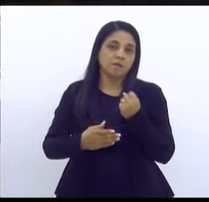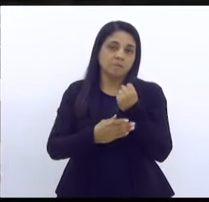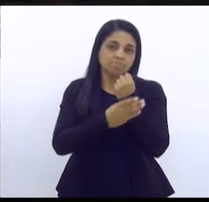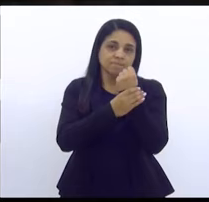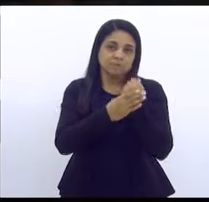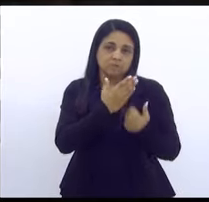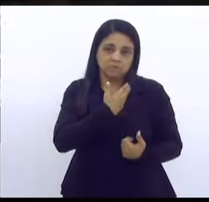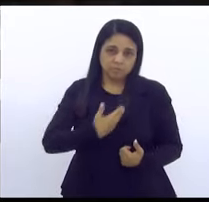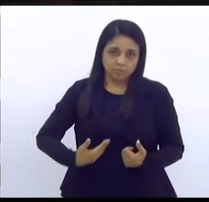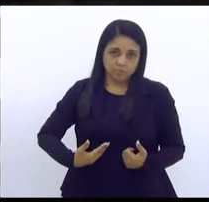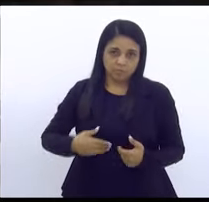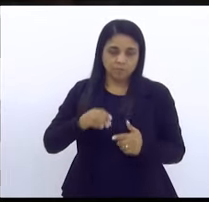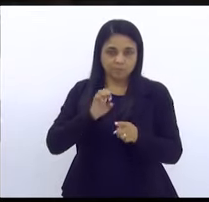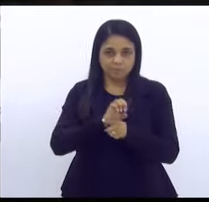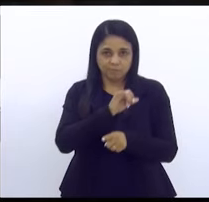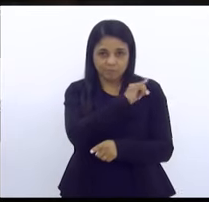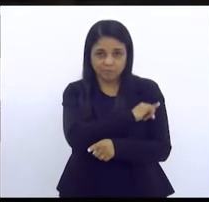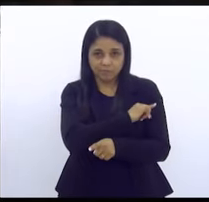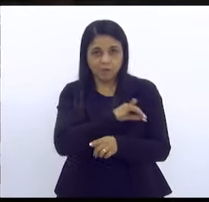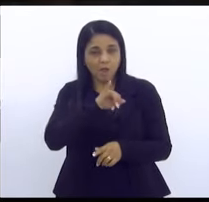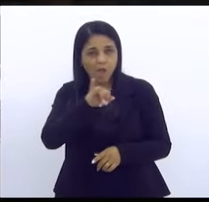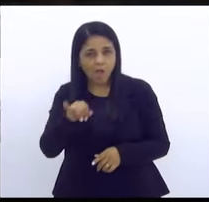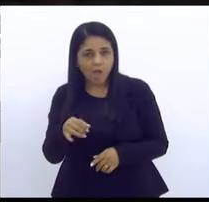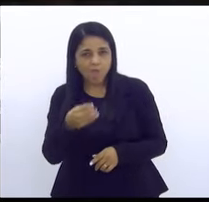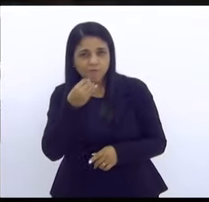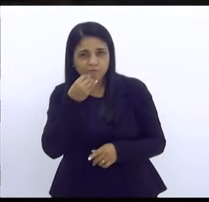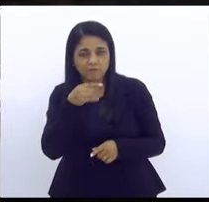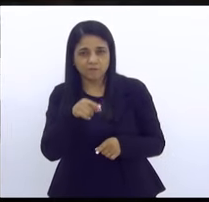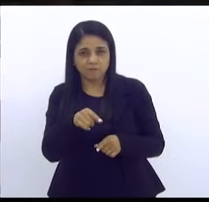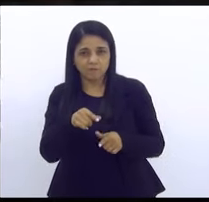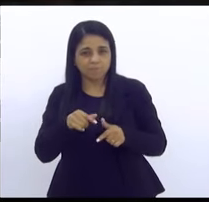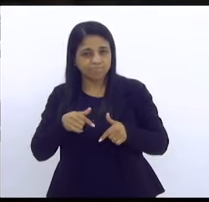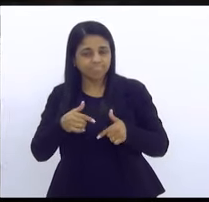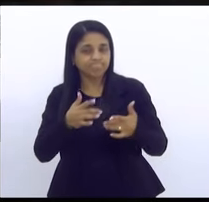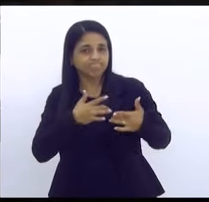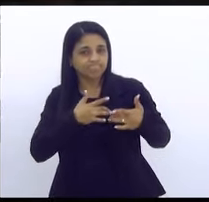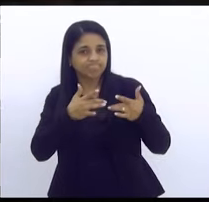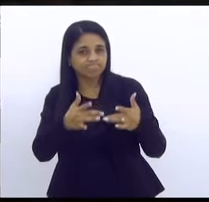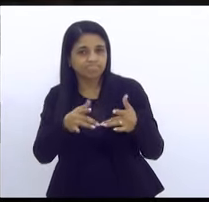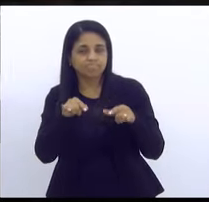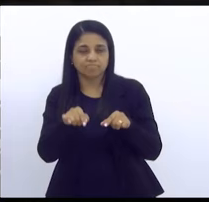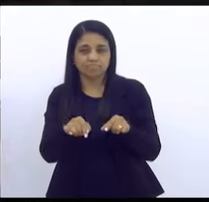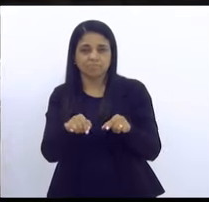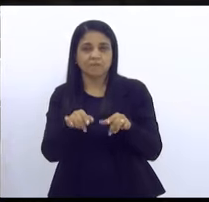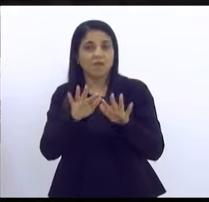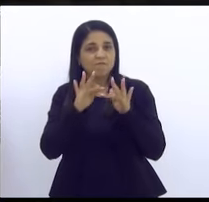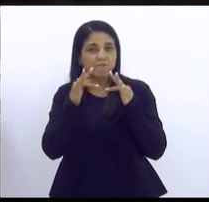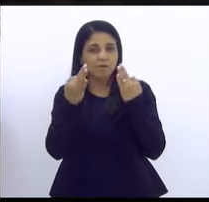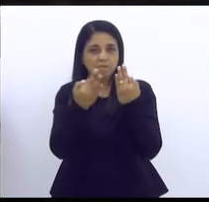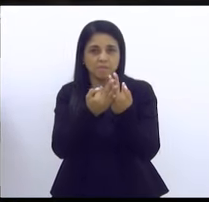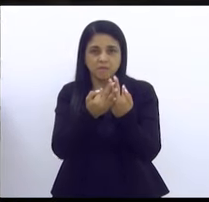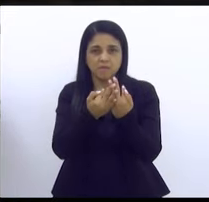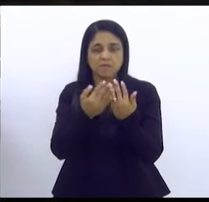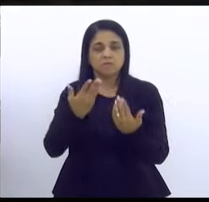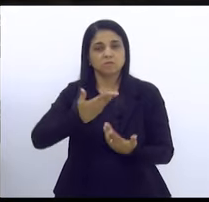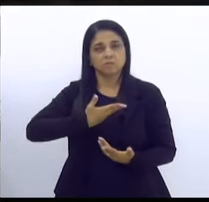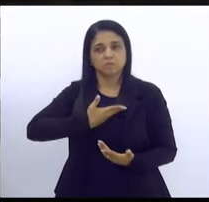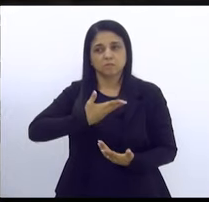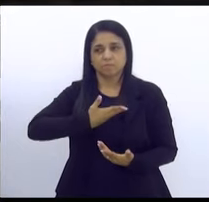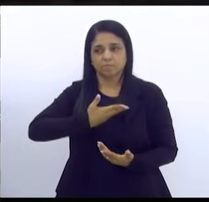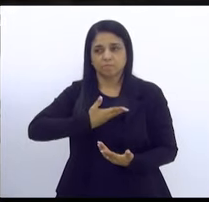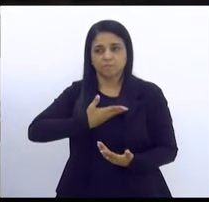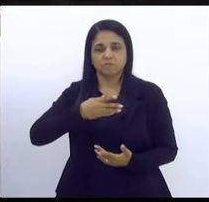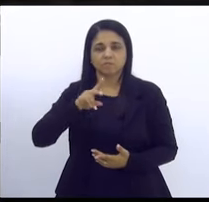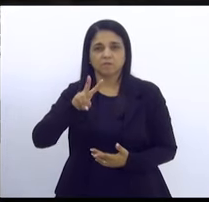aqui aproveitar o ensejo para deixar a minha solidariedade à família e os amigos